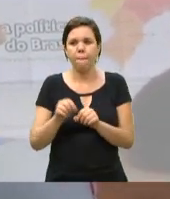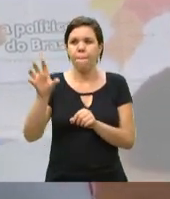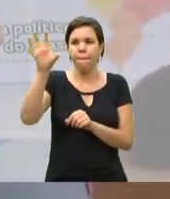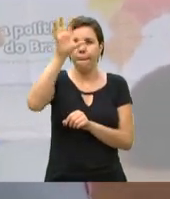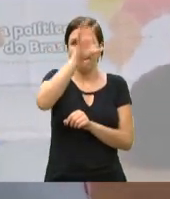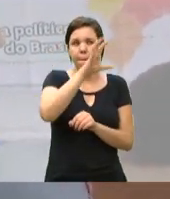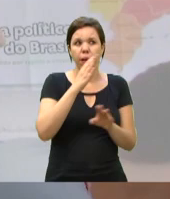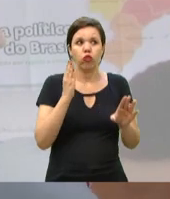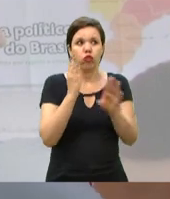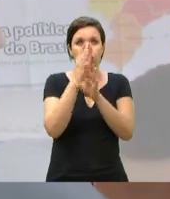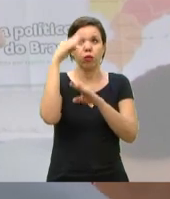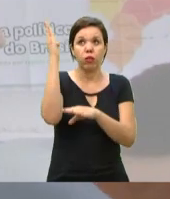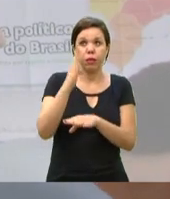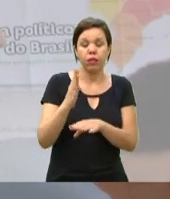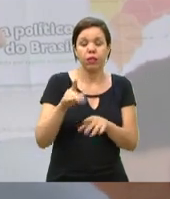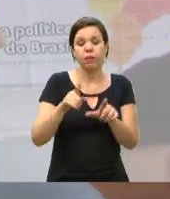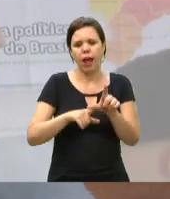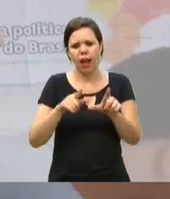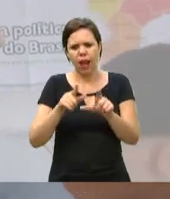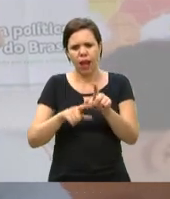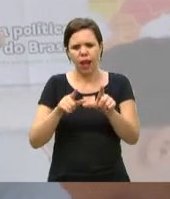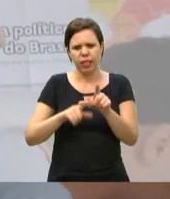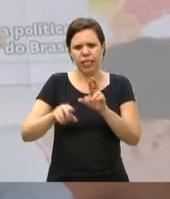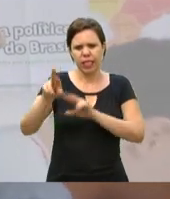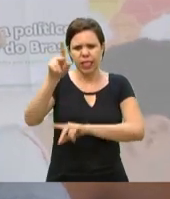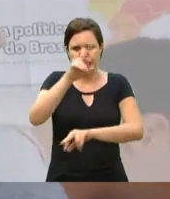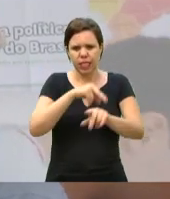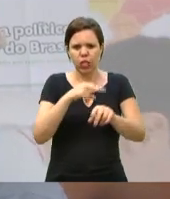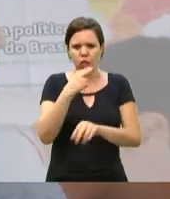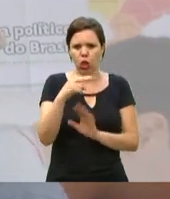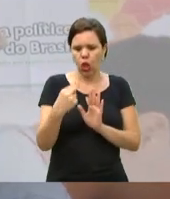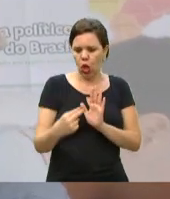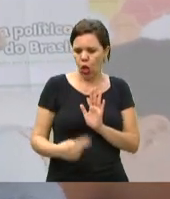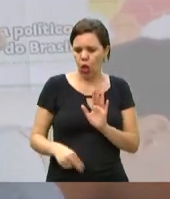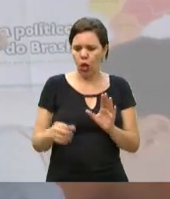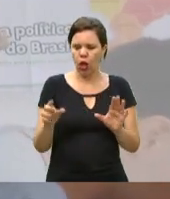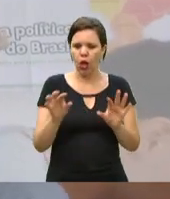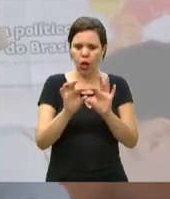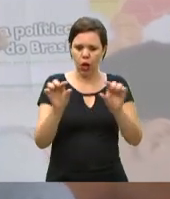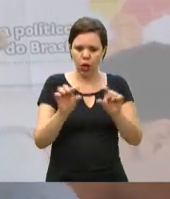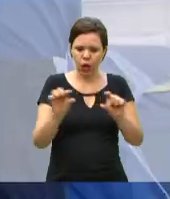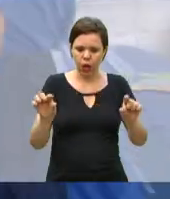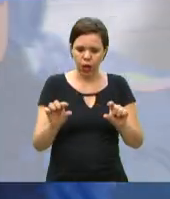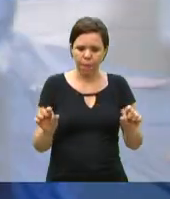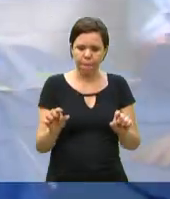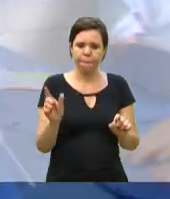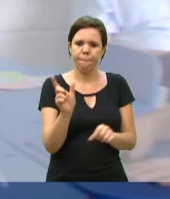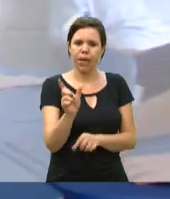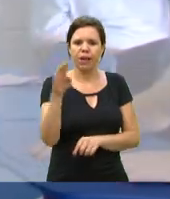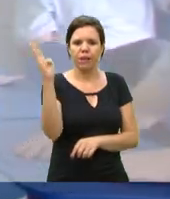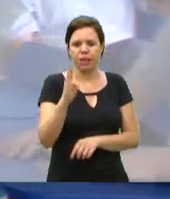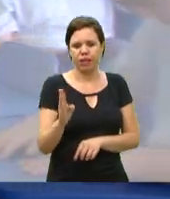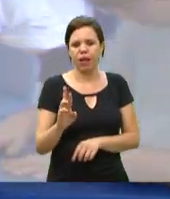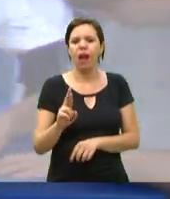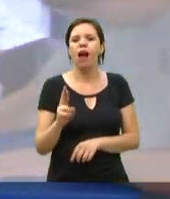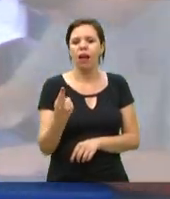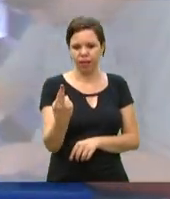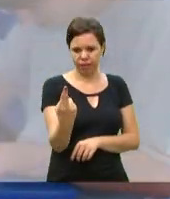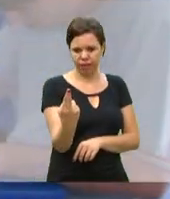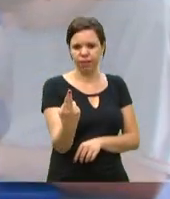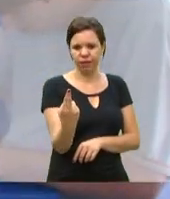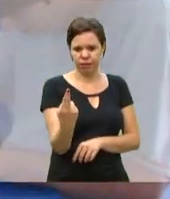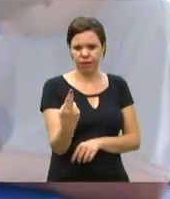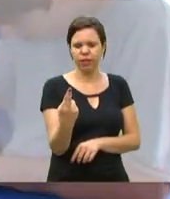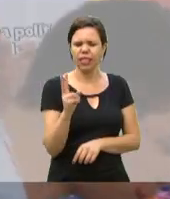E depois a gente trabalha as letras móveis com a nomeação das letras e a formação da palavra Brasil. O resultado é colhido